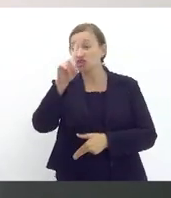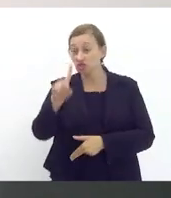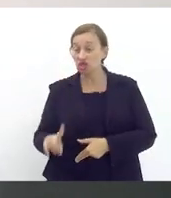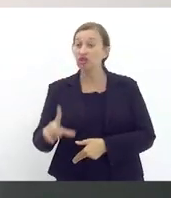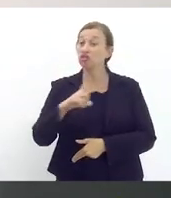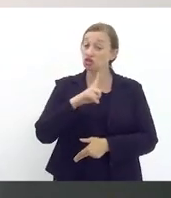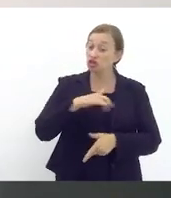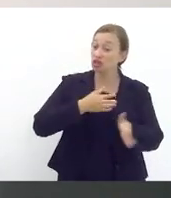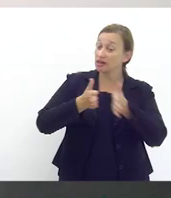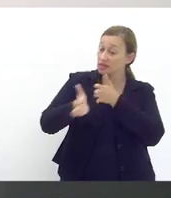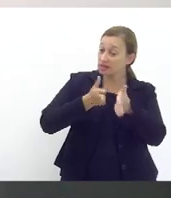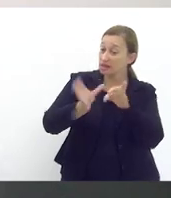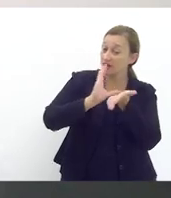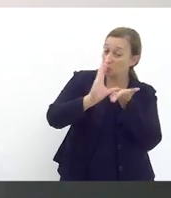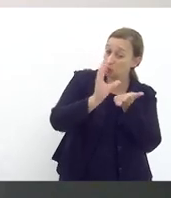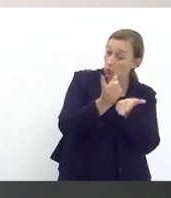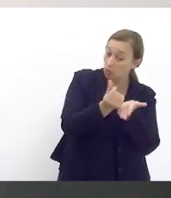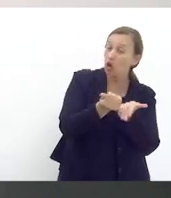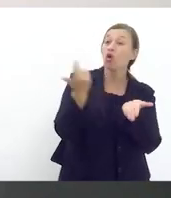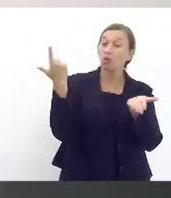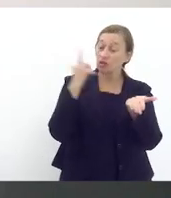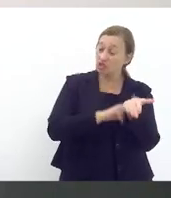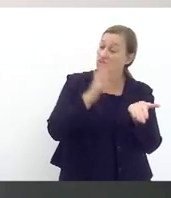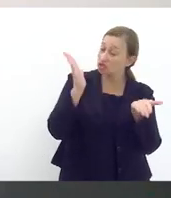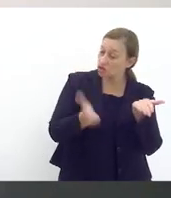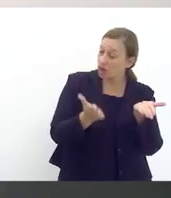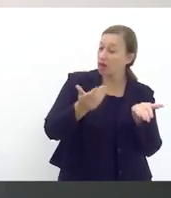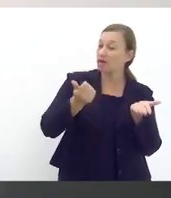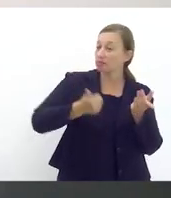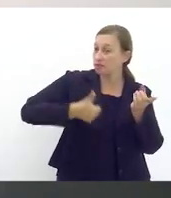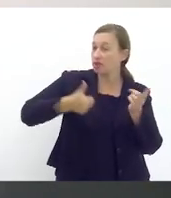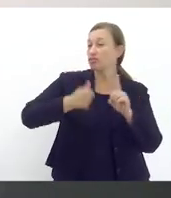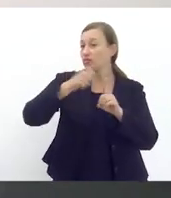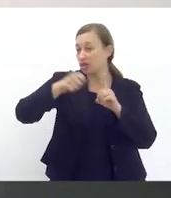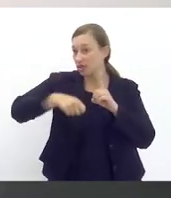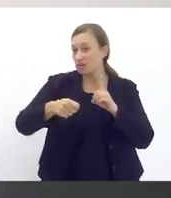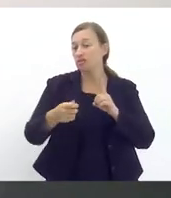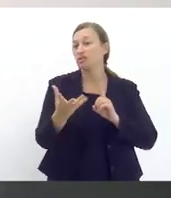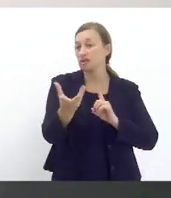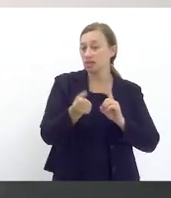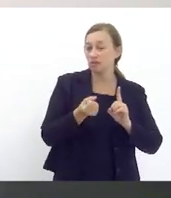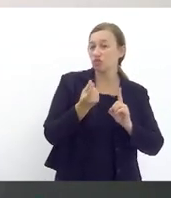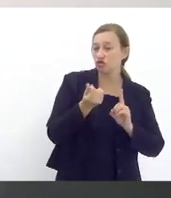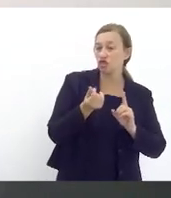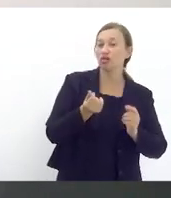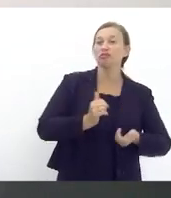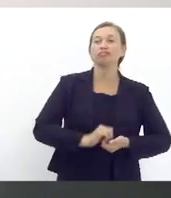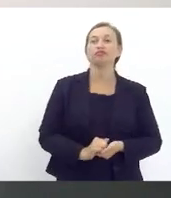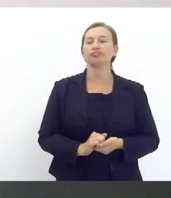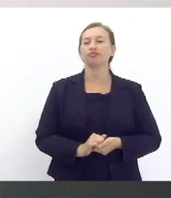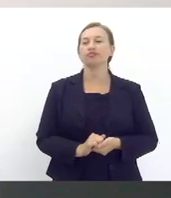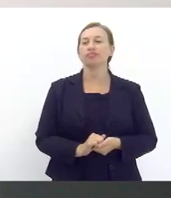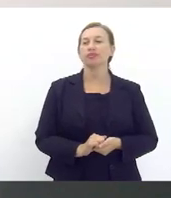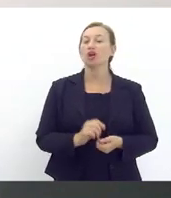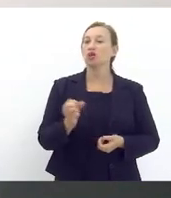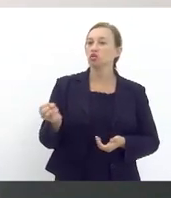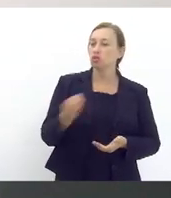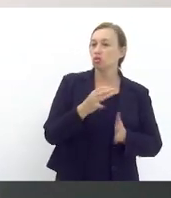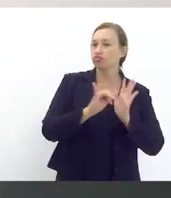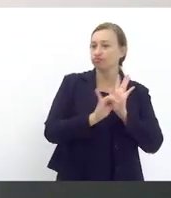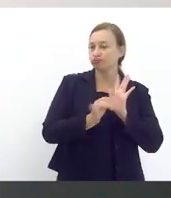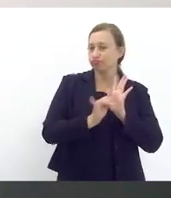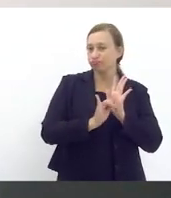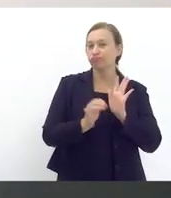já ter acessado os recursos conseguiram já nesses primeiros meses conseguir acessar esses recursos e inclusive novas editais